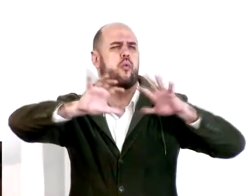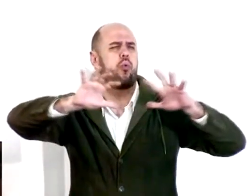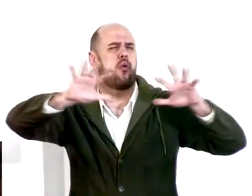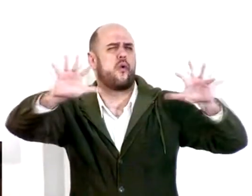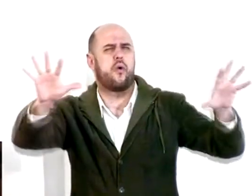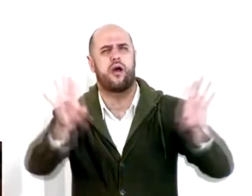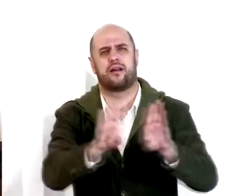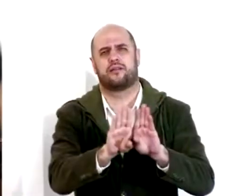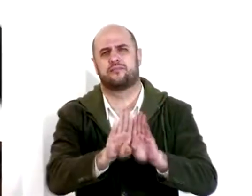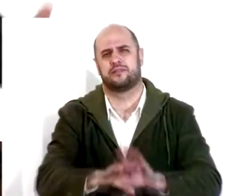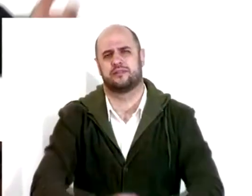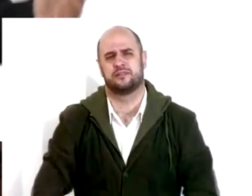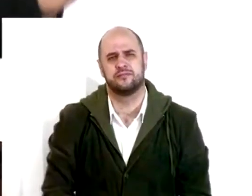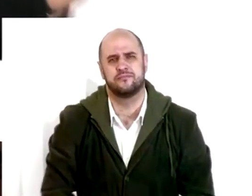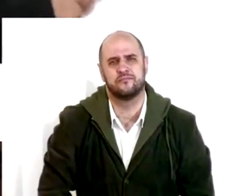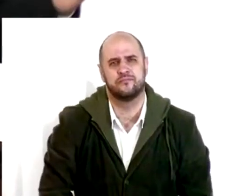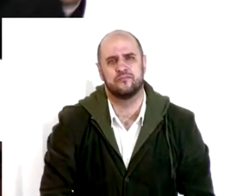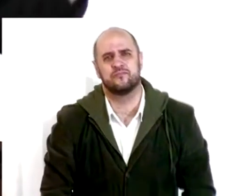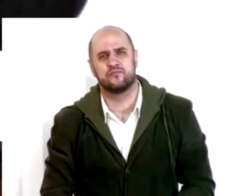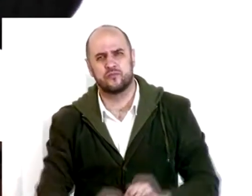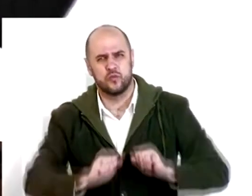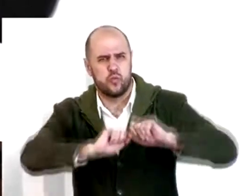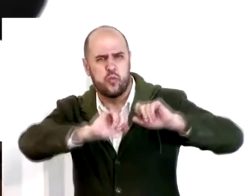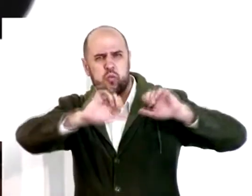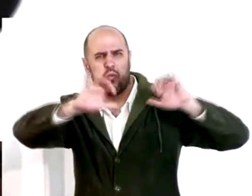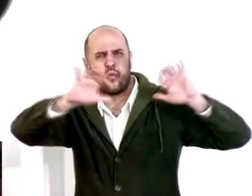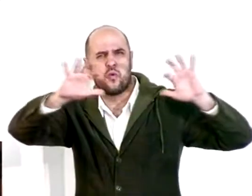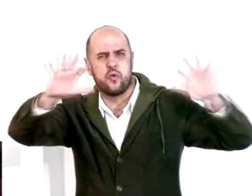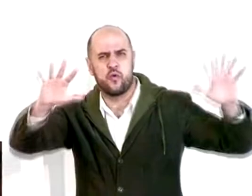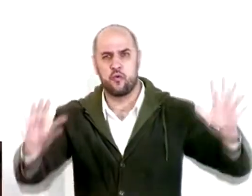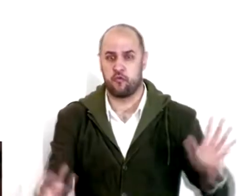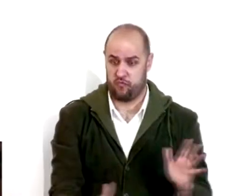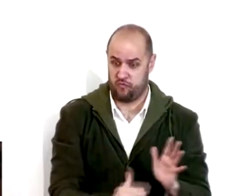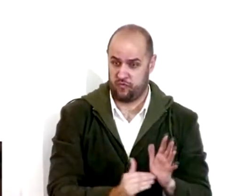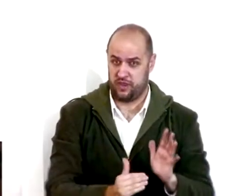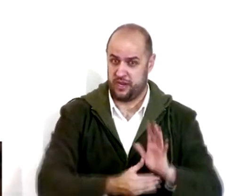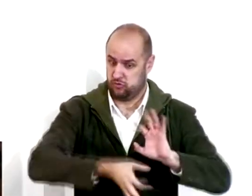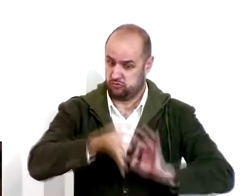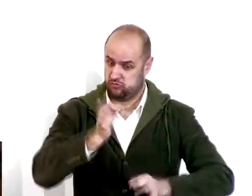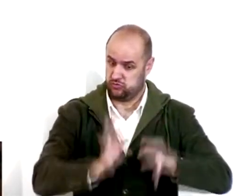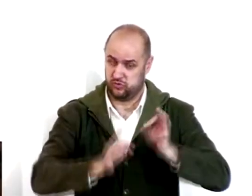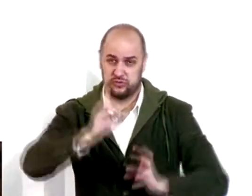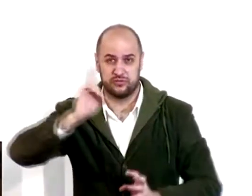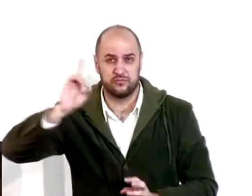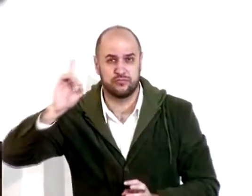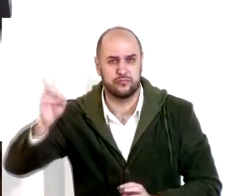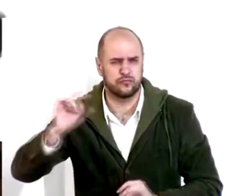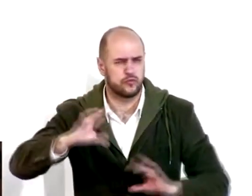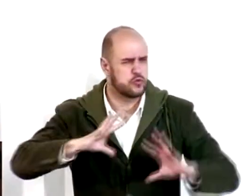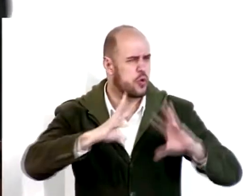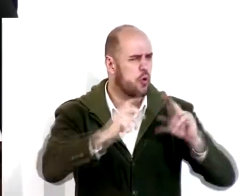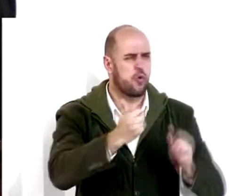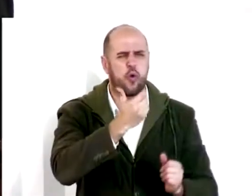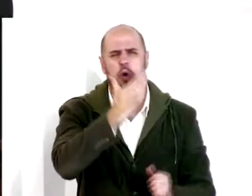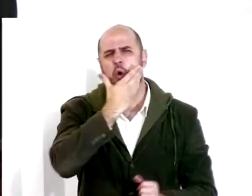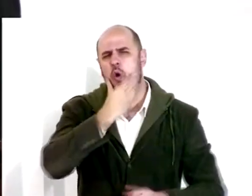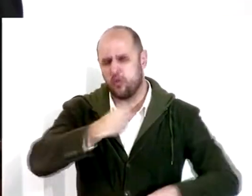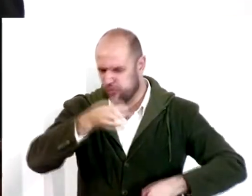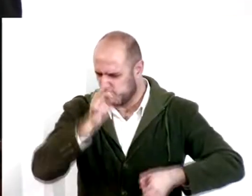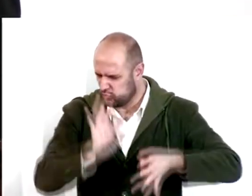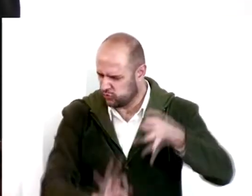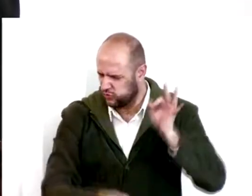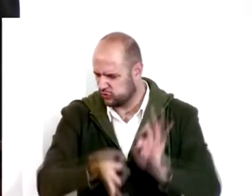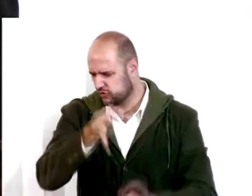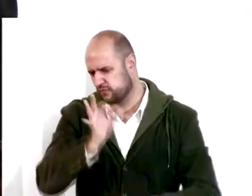virá para estabelecer este grande final tribunal de Deus, onde todos os homens serão